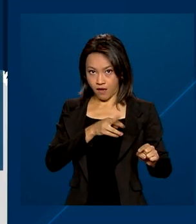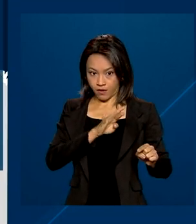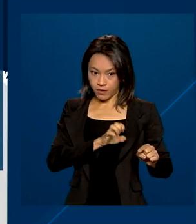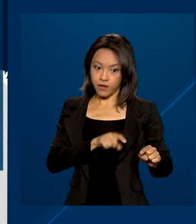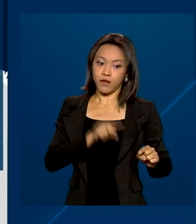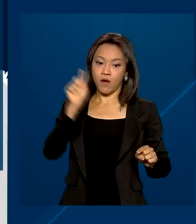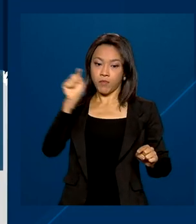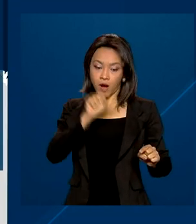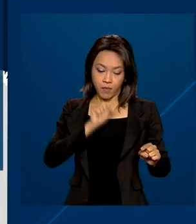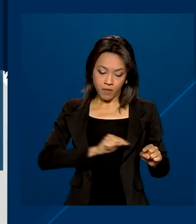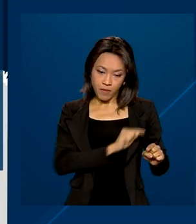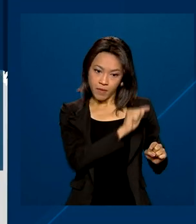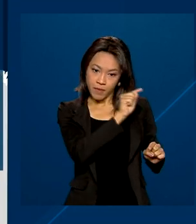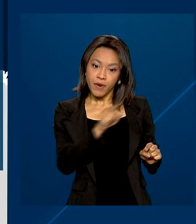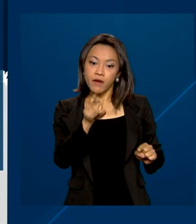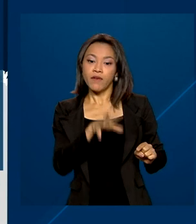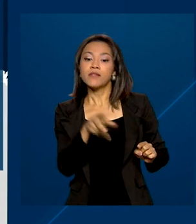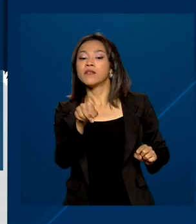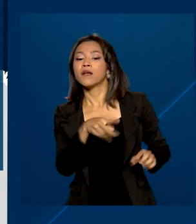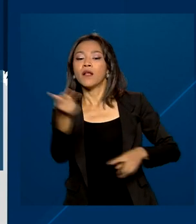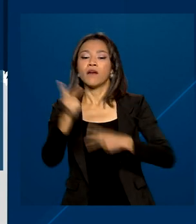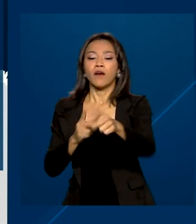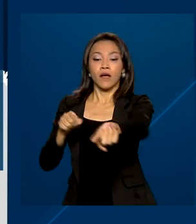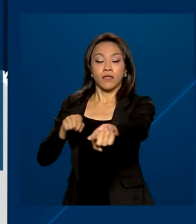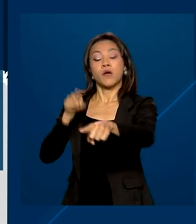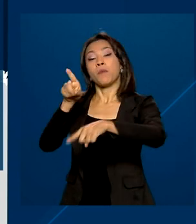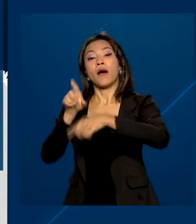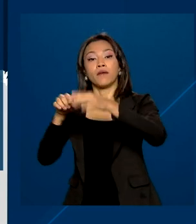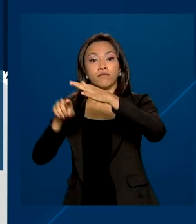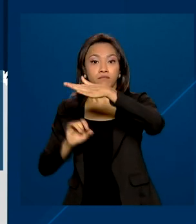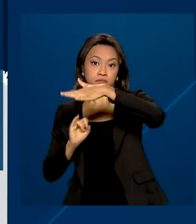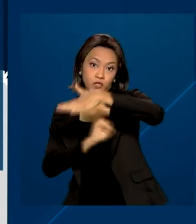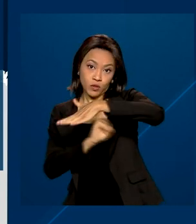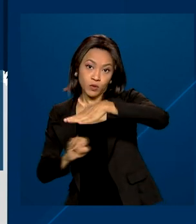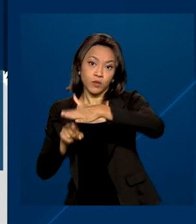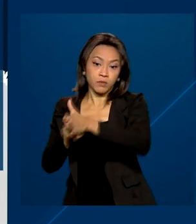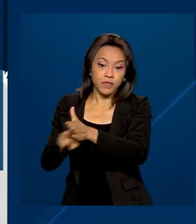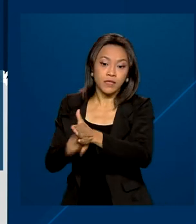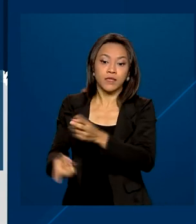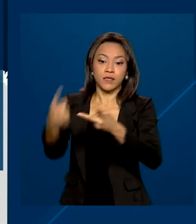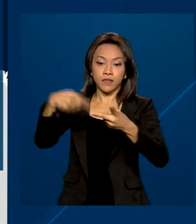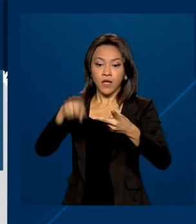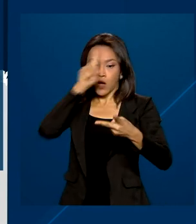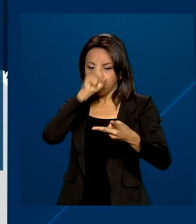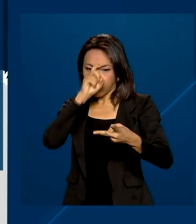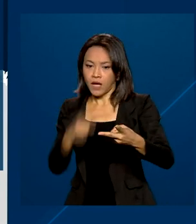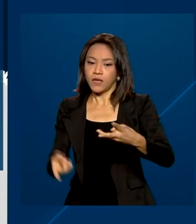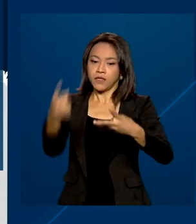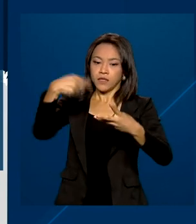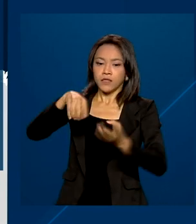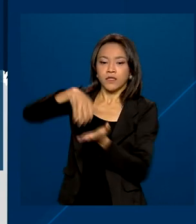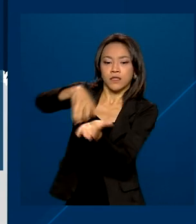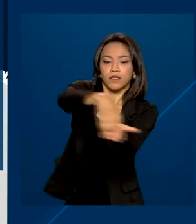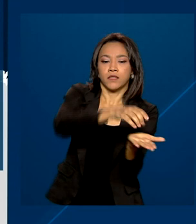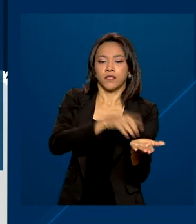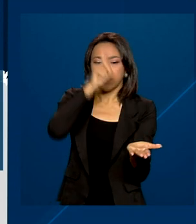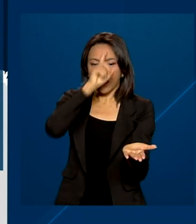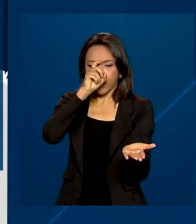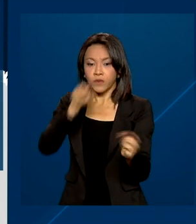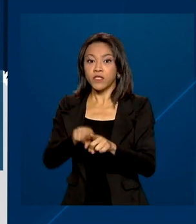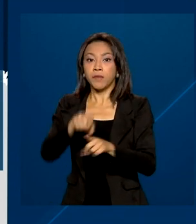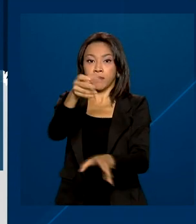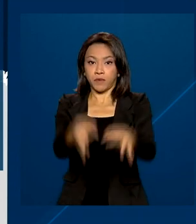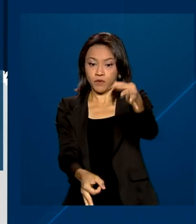ótica será distribuído para instituições de ensino e pesquisa, hospitais, centros de saúde e unidades do Poder